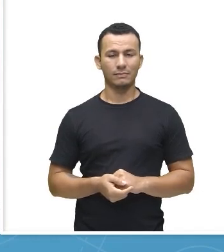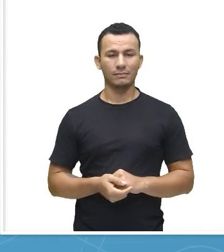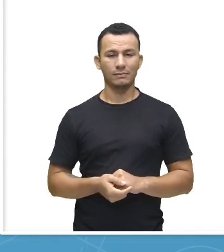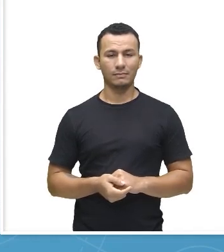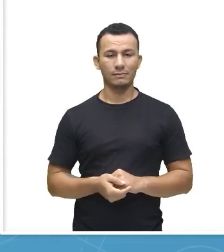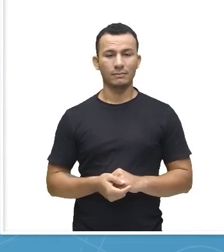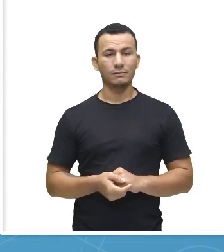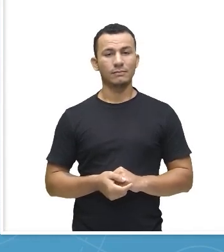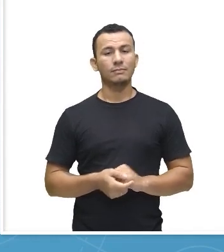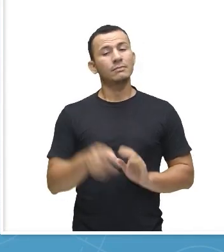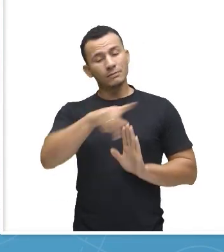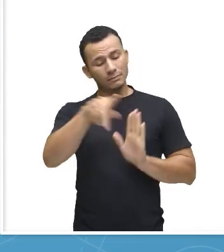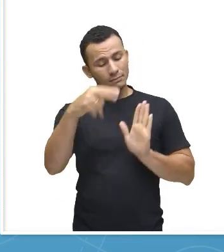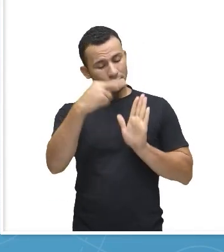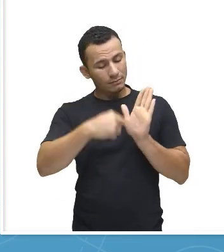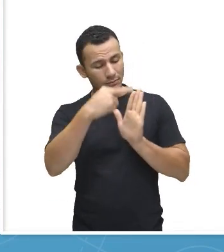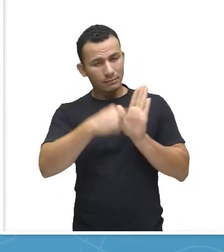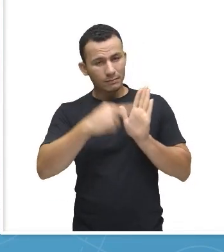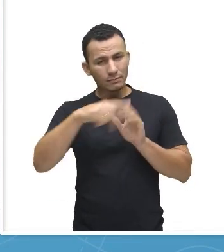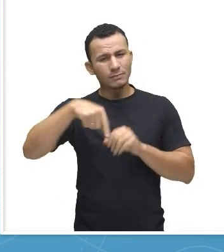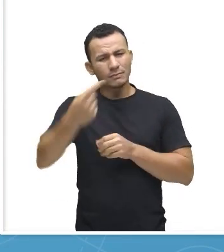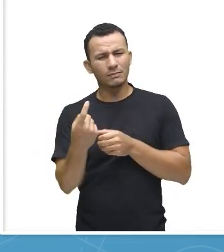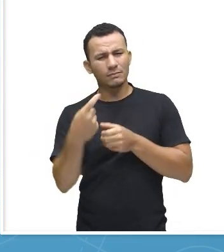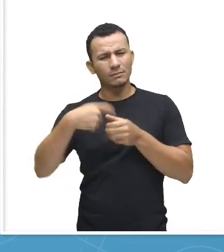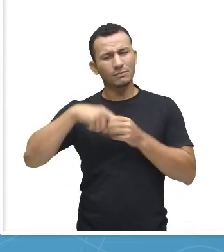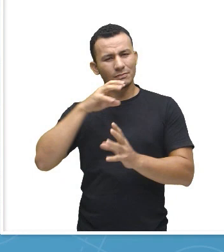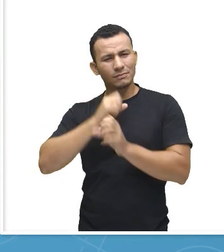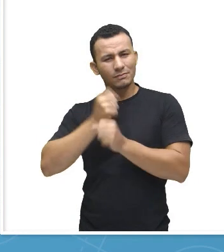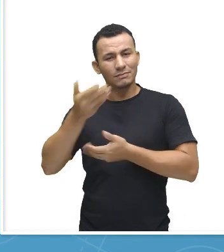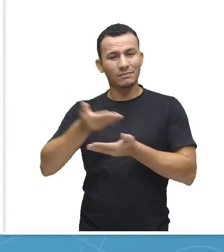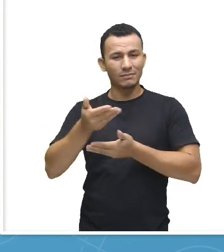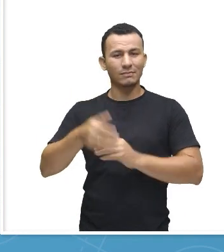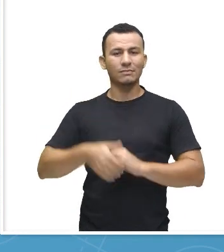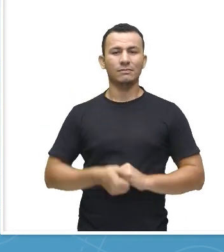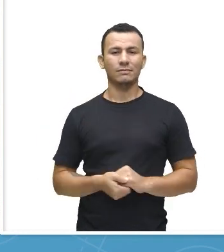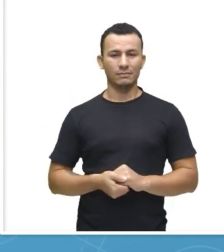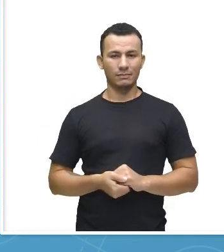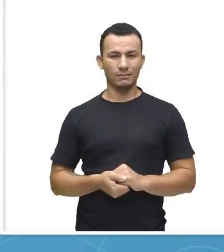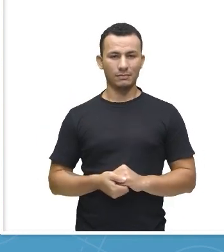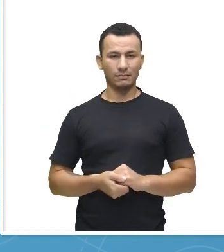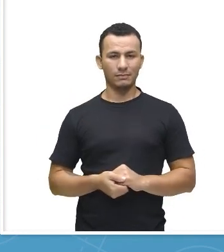Então temos aí a nossa questão número 4 e daqui a pouquinho voltaremos.